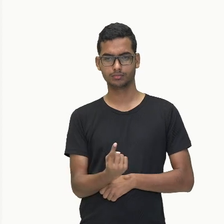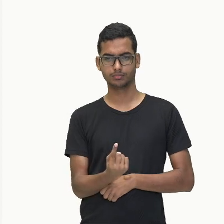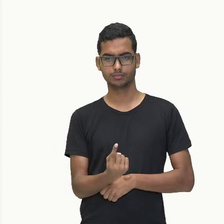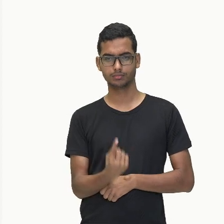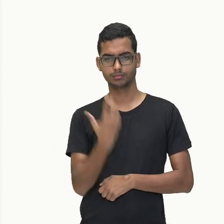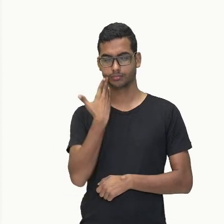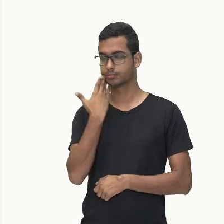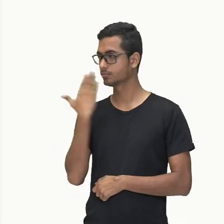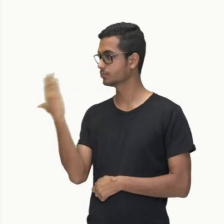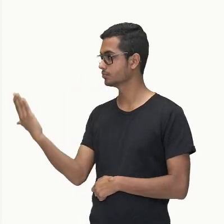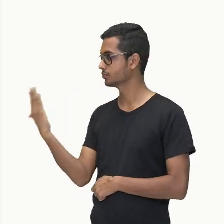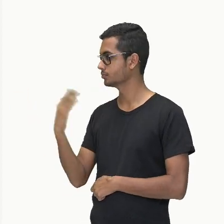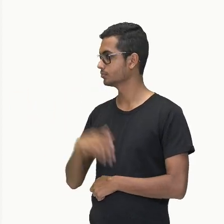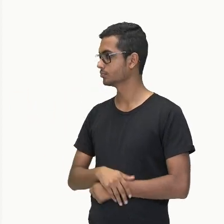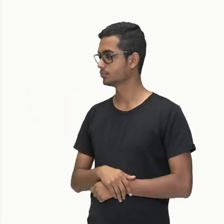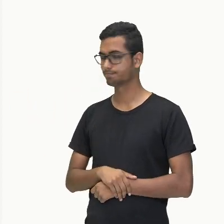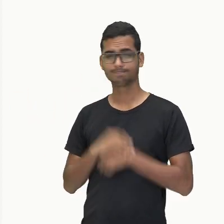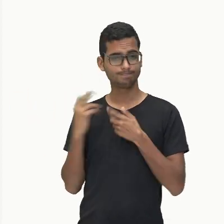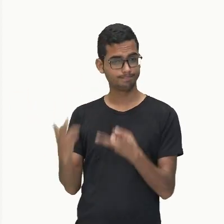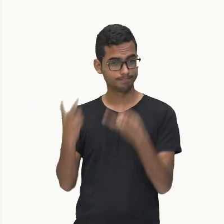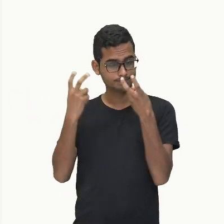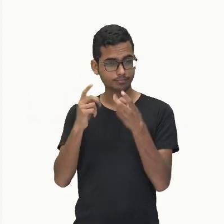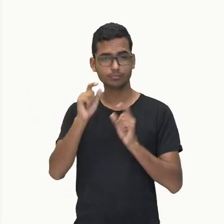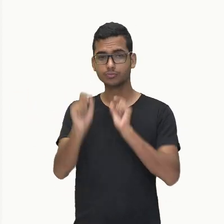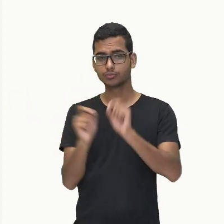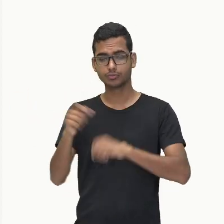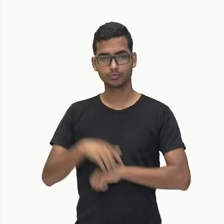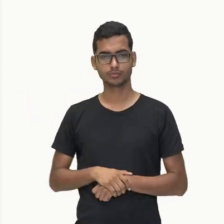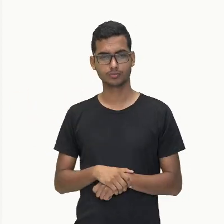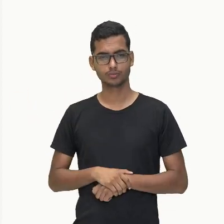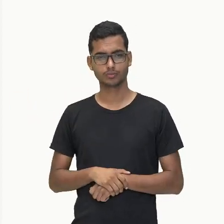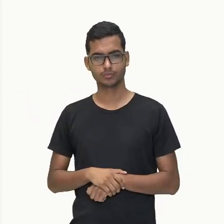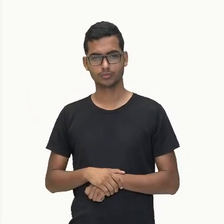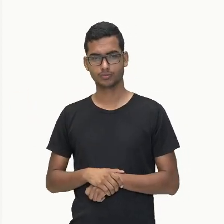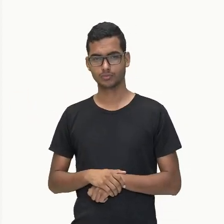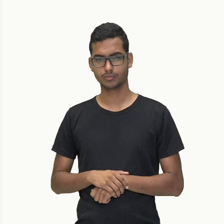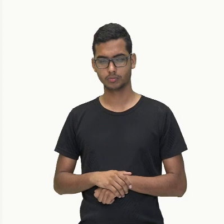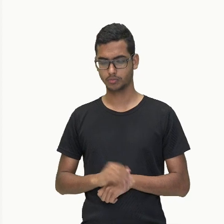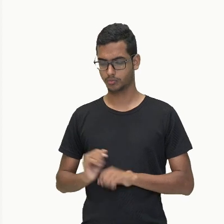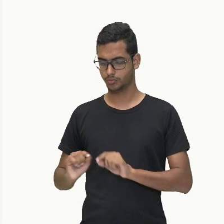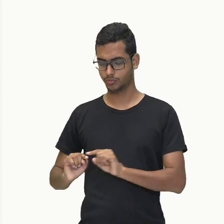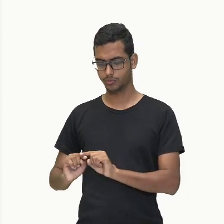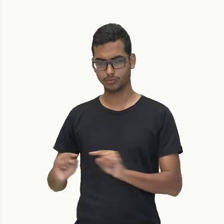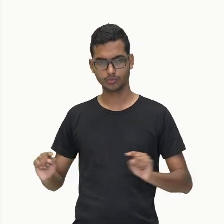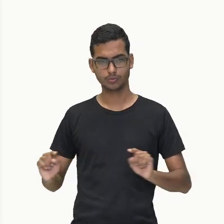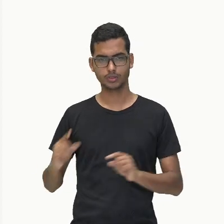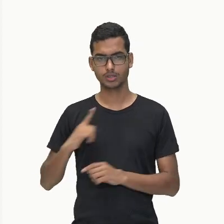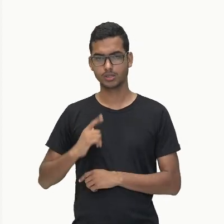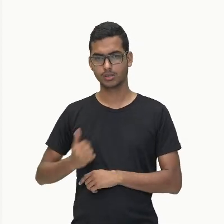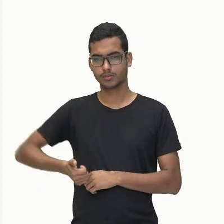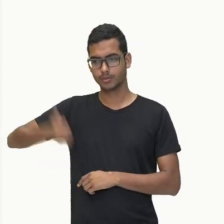aqui de C, tá? Então perceba que a terceira fileira, a terceira coluna, sempre vai estar